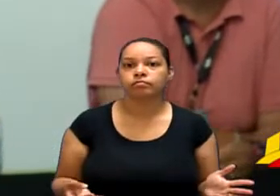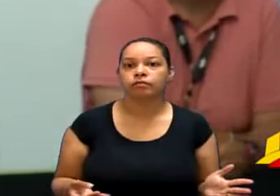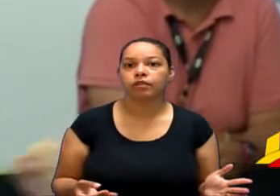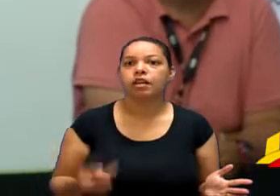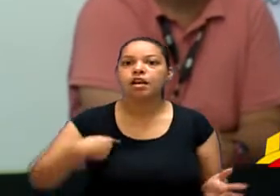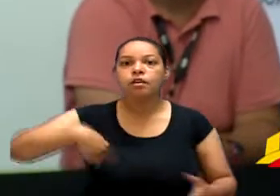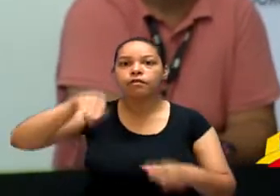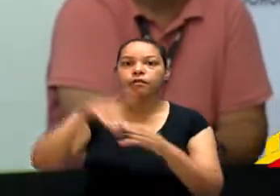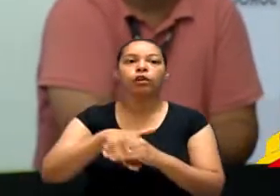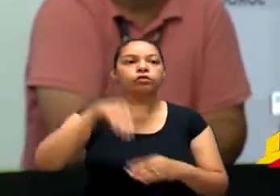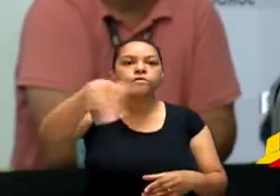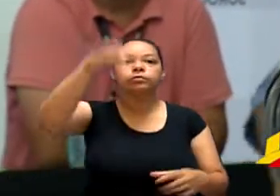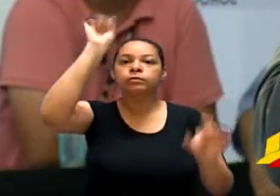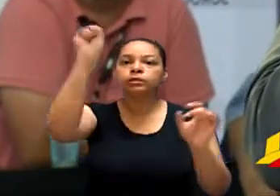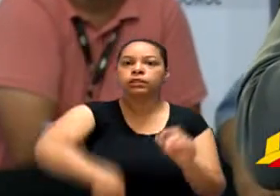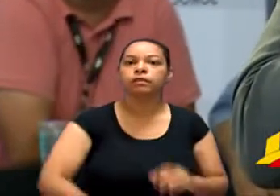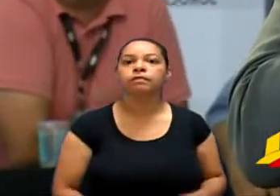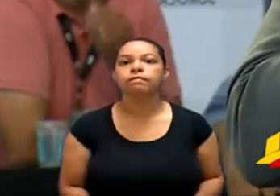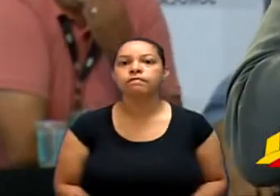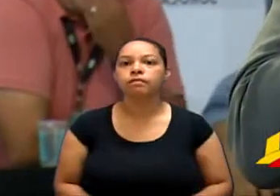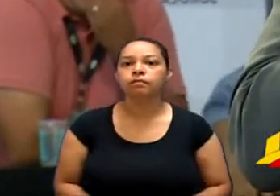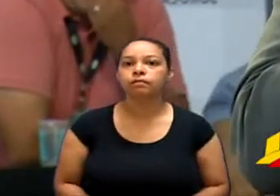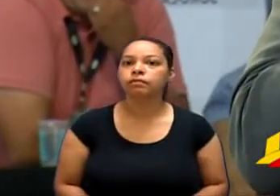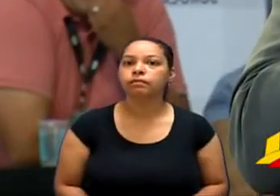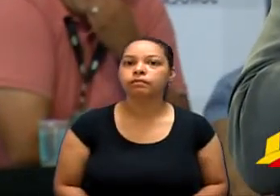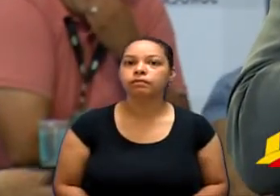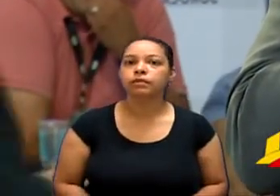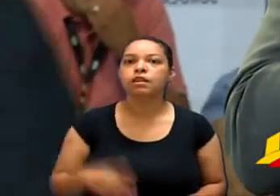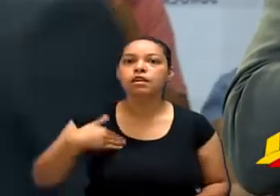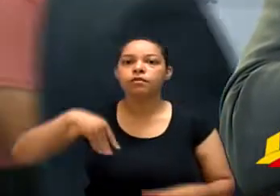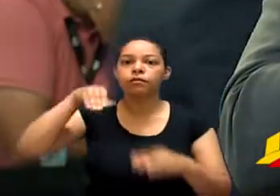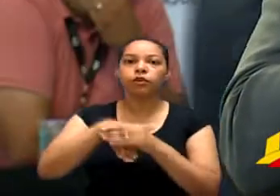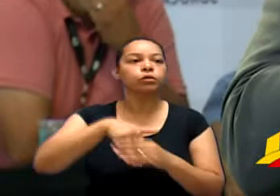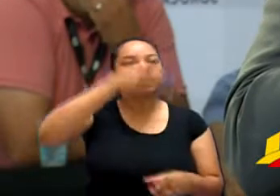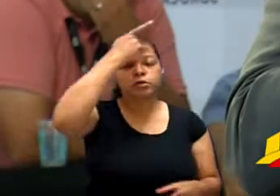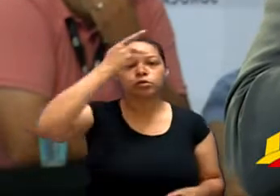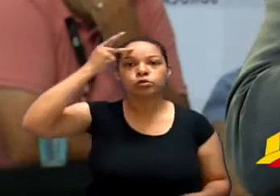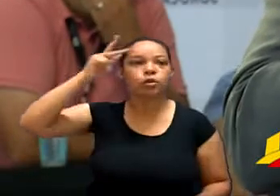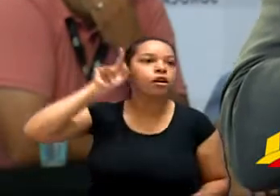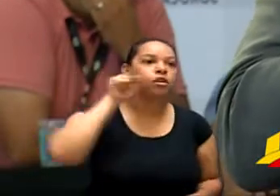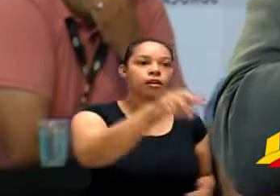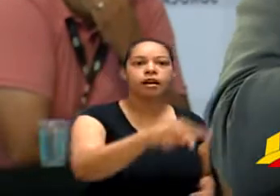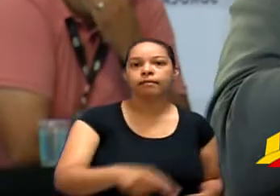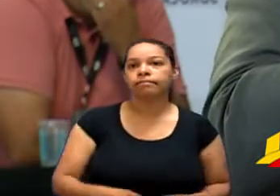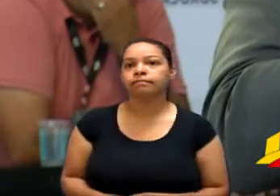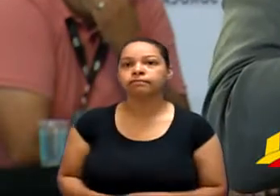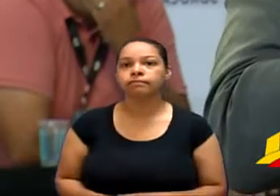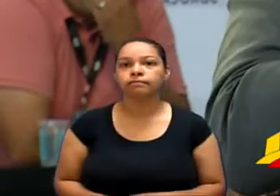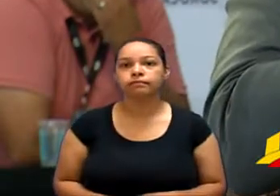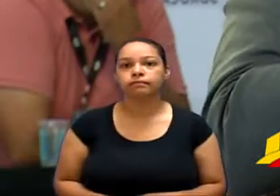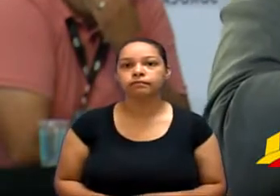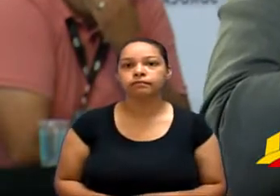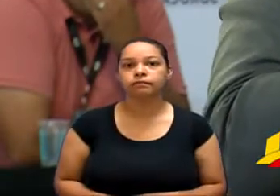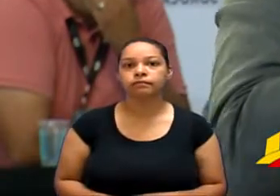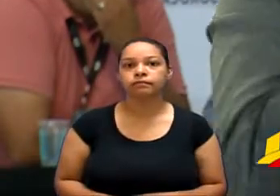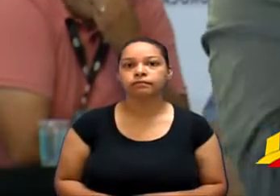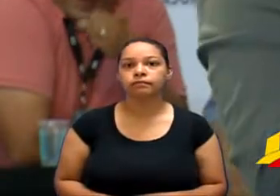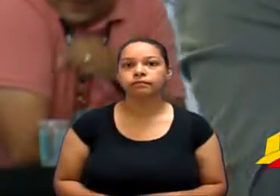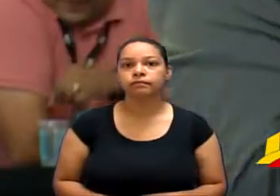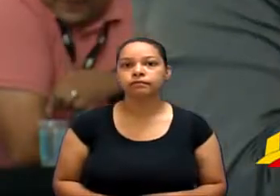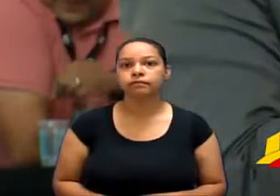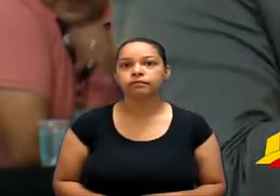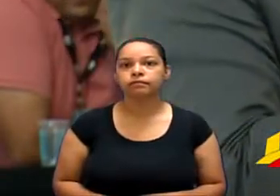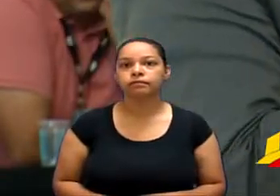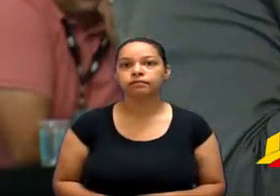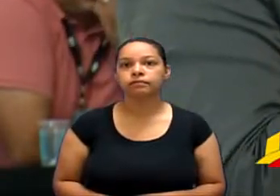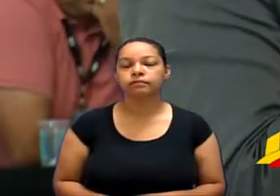a favor junto com o seu projeto se você colocar porque eu vou voltar pelo povo o projeto é bom e agora essas coisas de oitiva nós tem que fazer